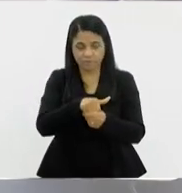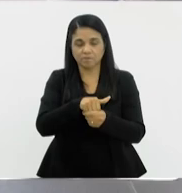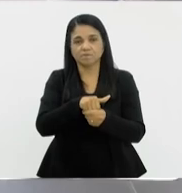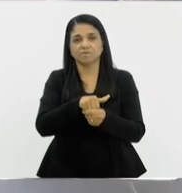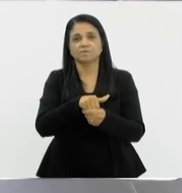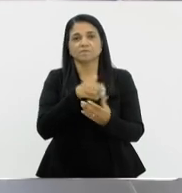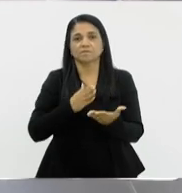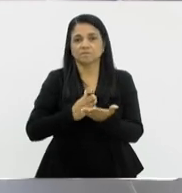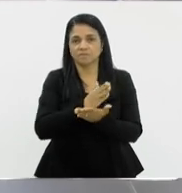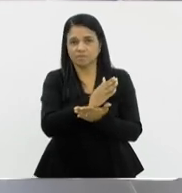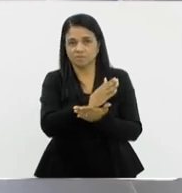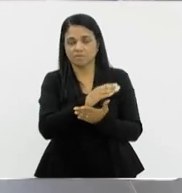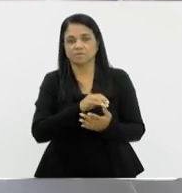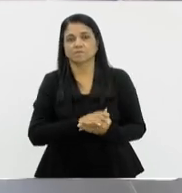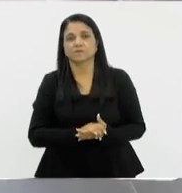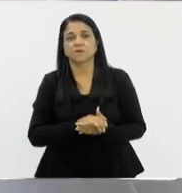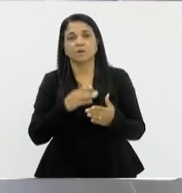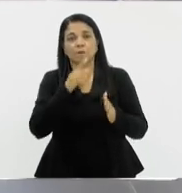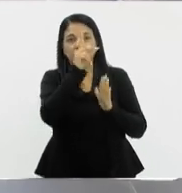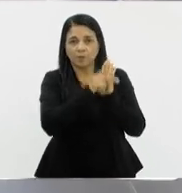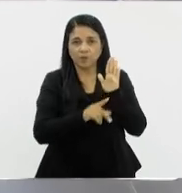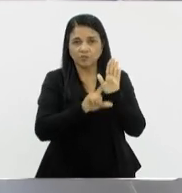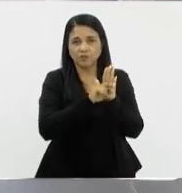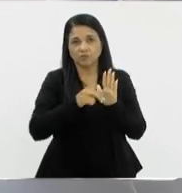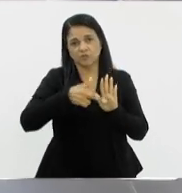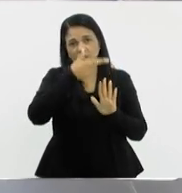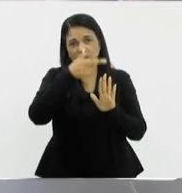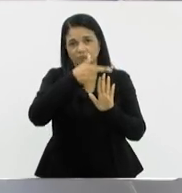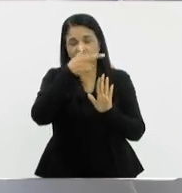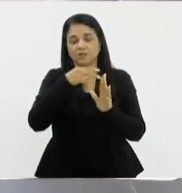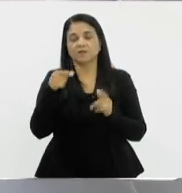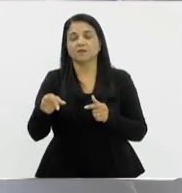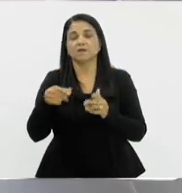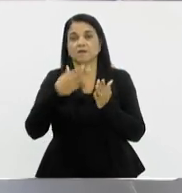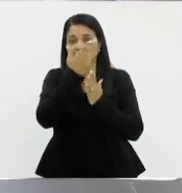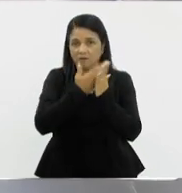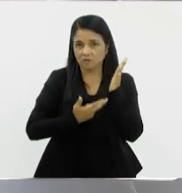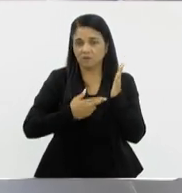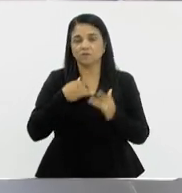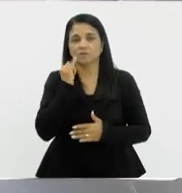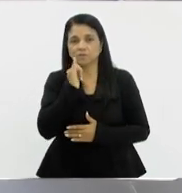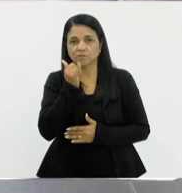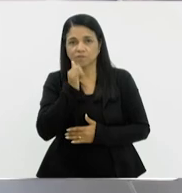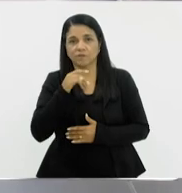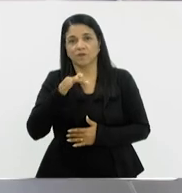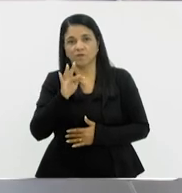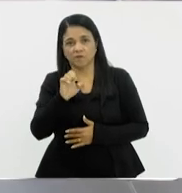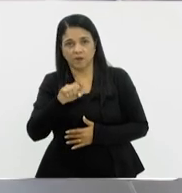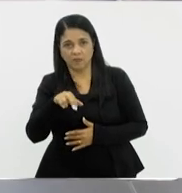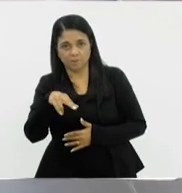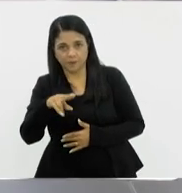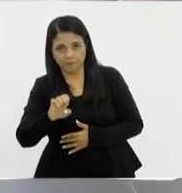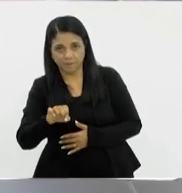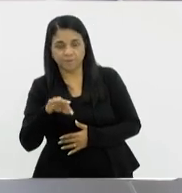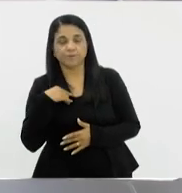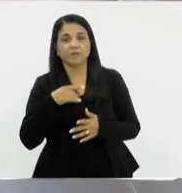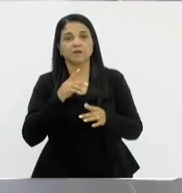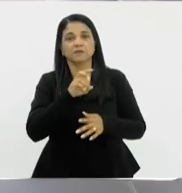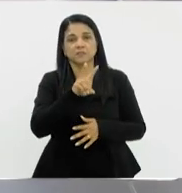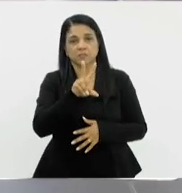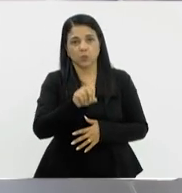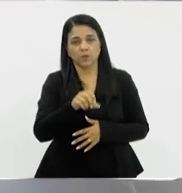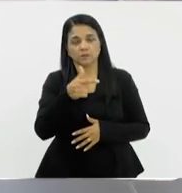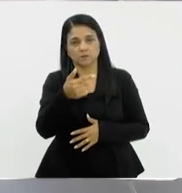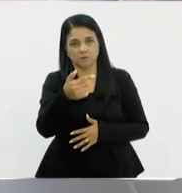estão, aprovado. Projetos de relatoria do deputado Filipinho Raves. Item 6 da pauta é o PL 1750 de 23, de